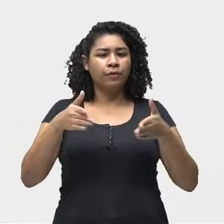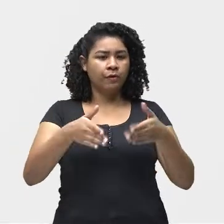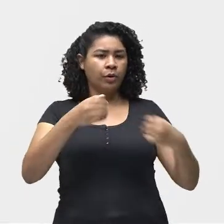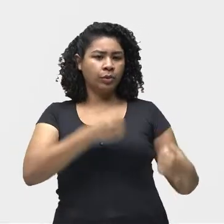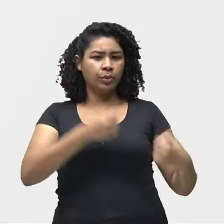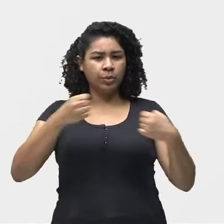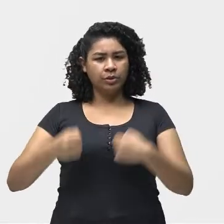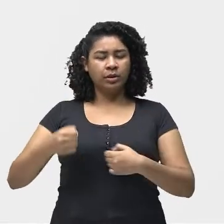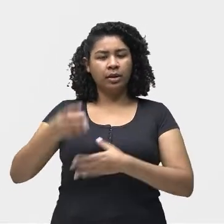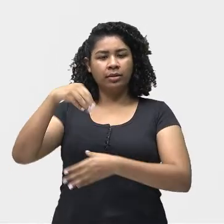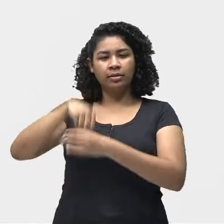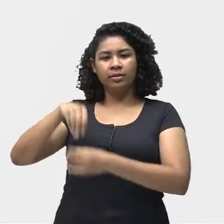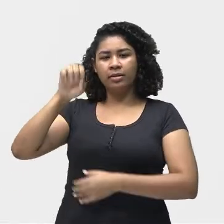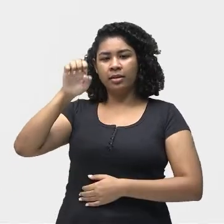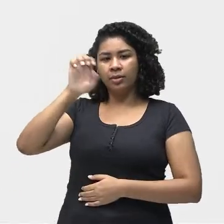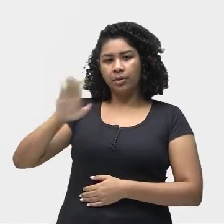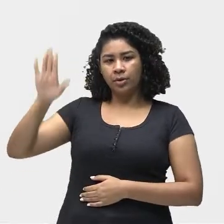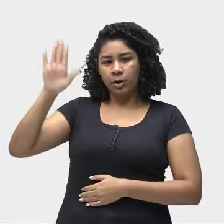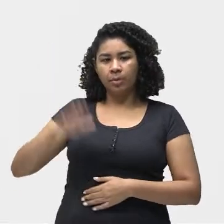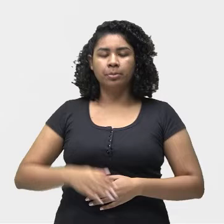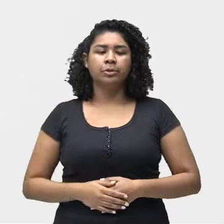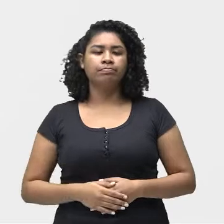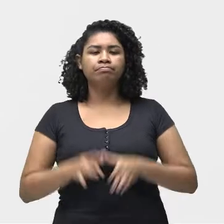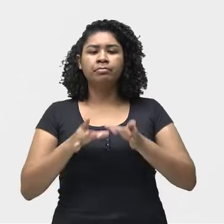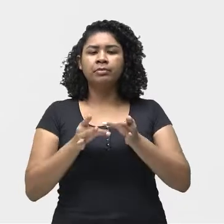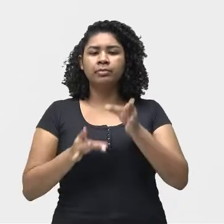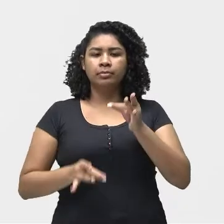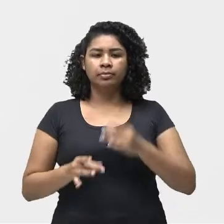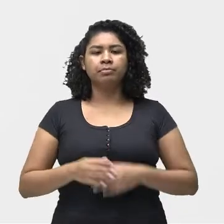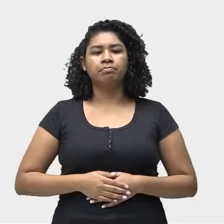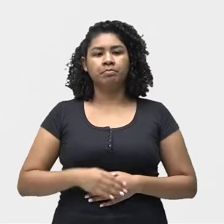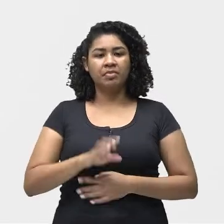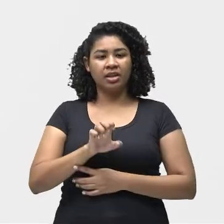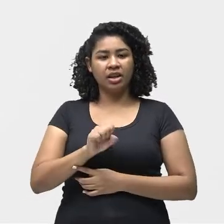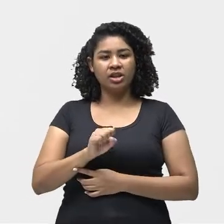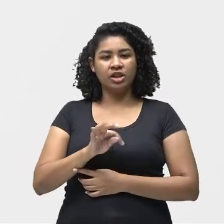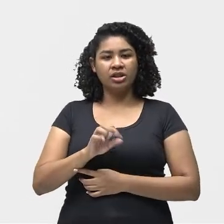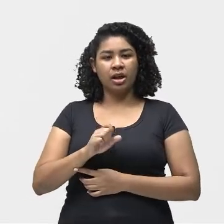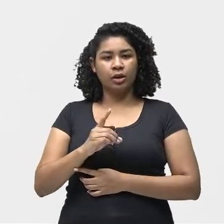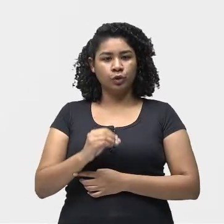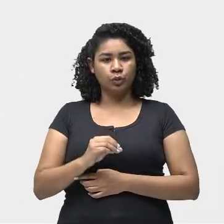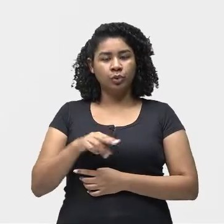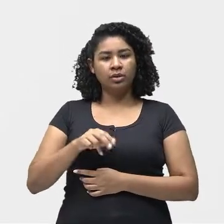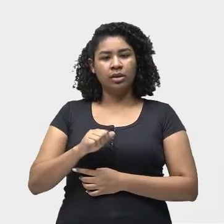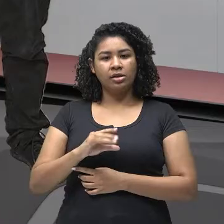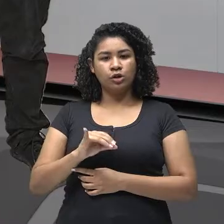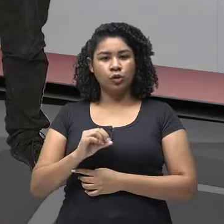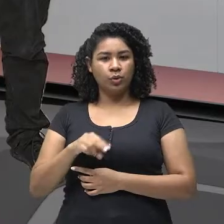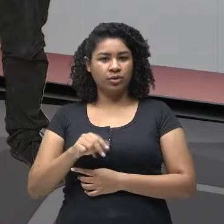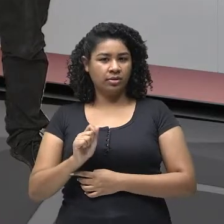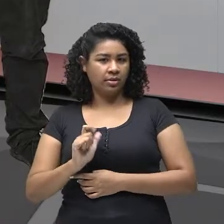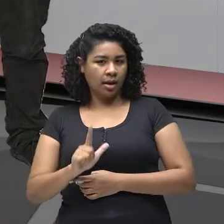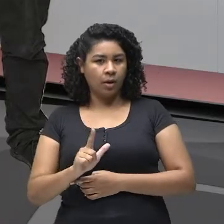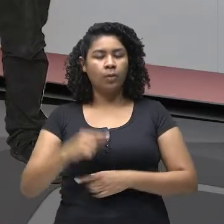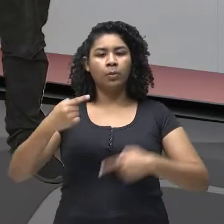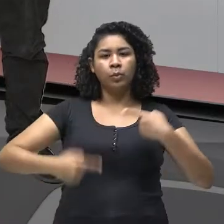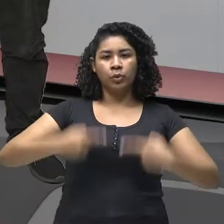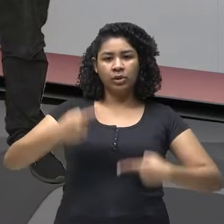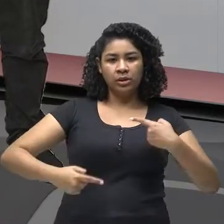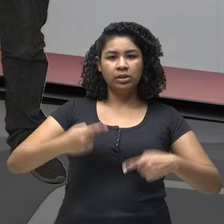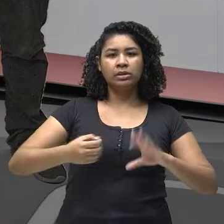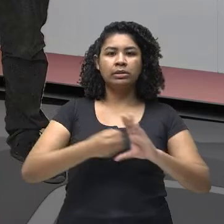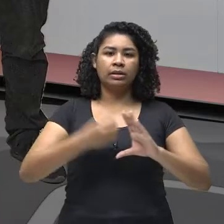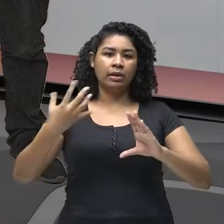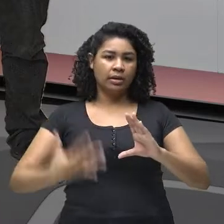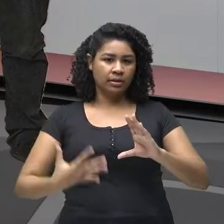nós elencamos os estados nacionais, política e suas características. Como a gente sabe,